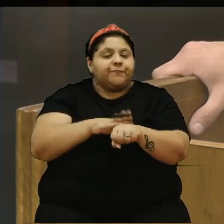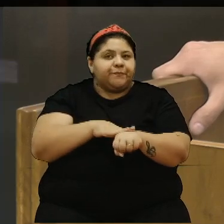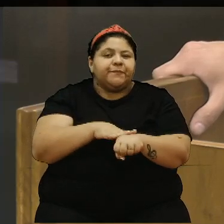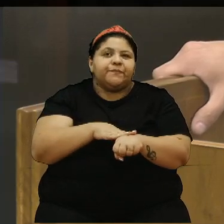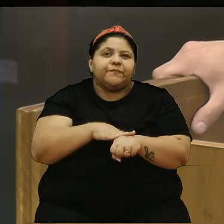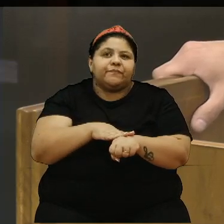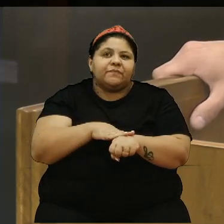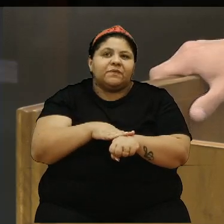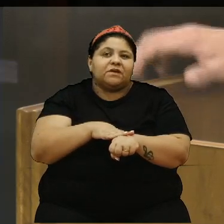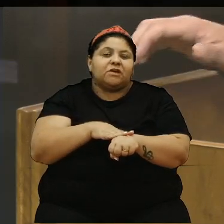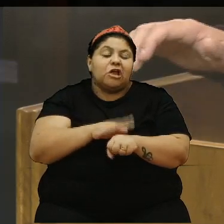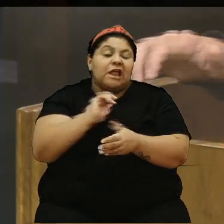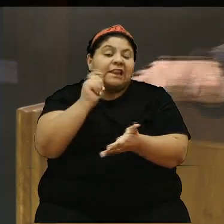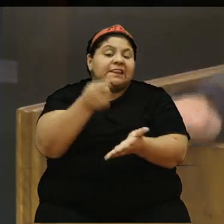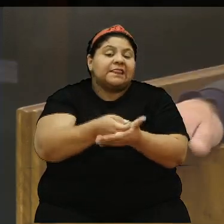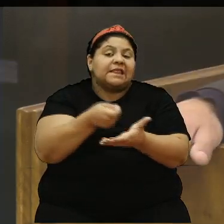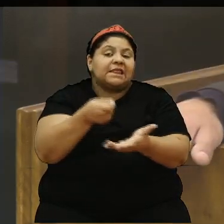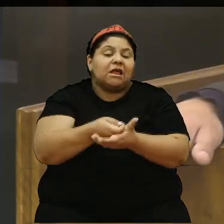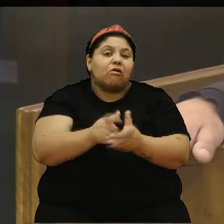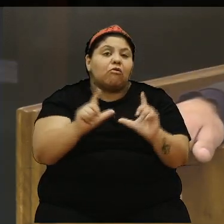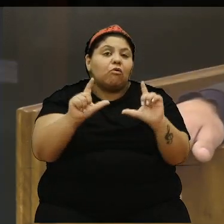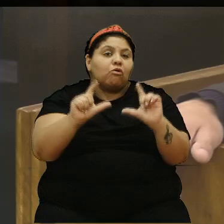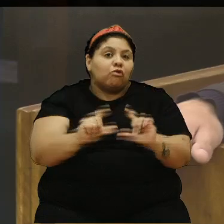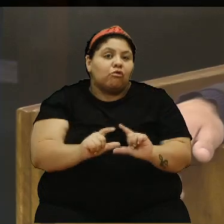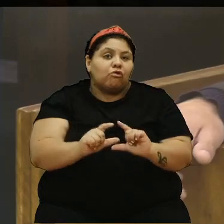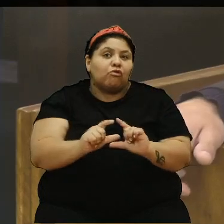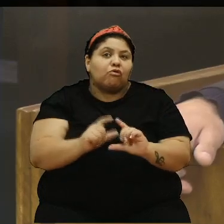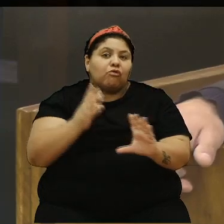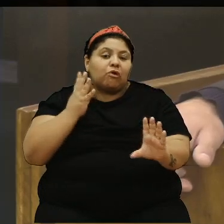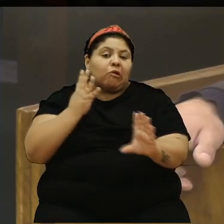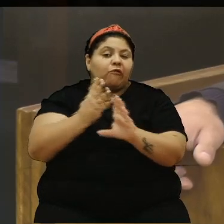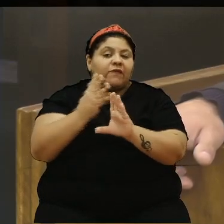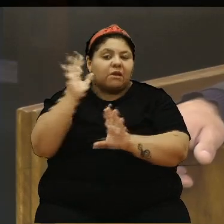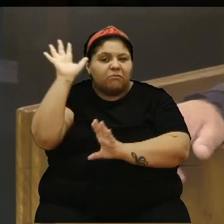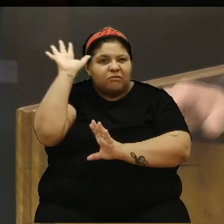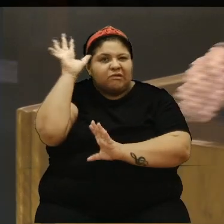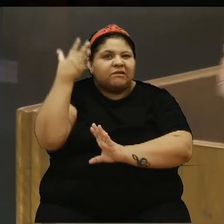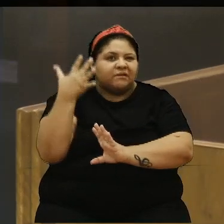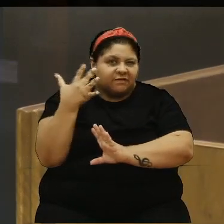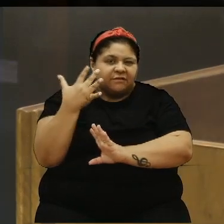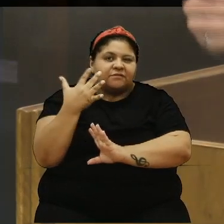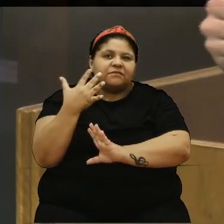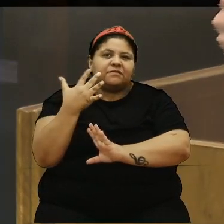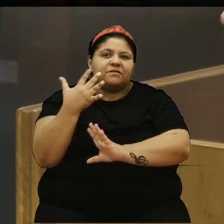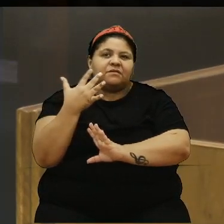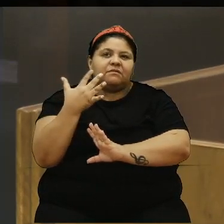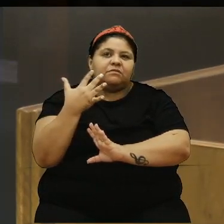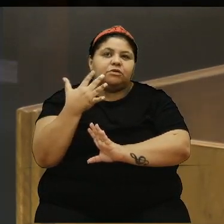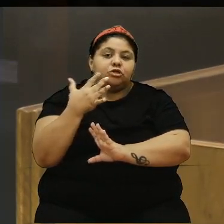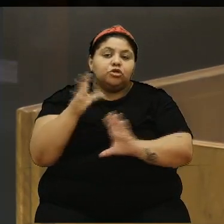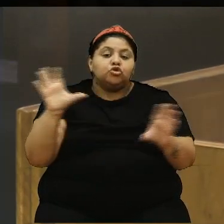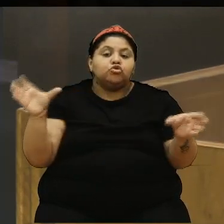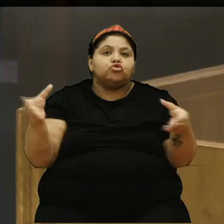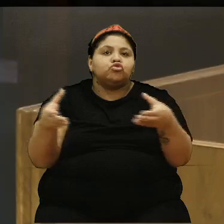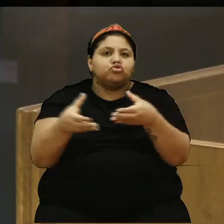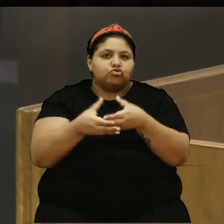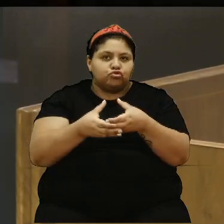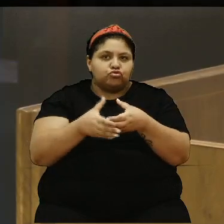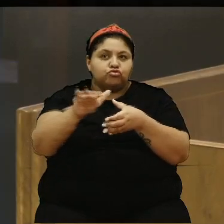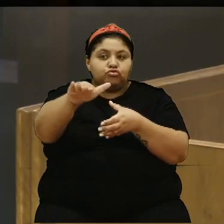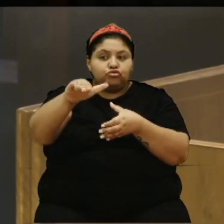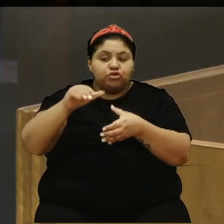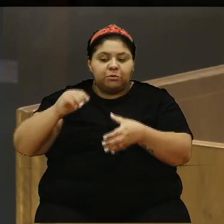nós tentarmos minimizar, achando uma fórmula em consenso. Envolver o